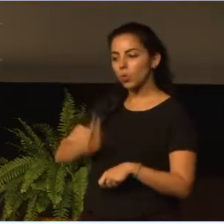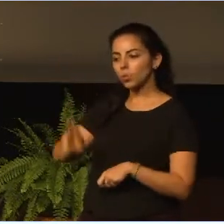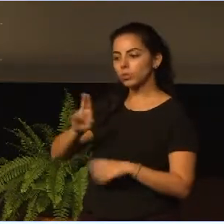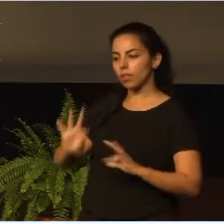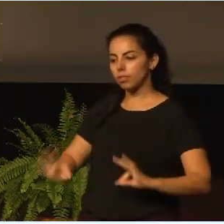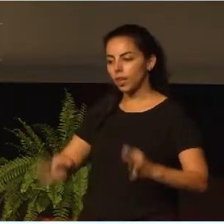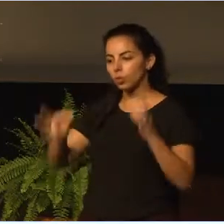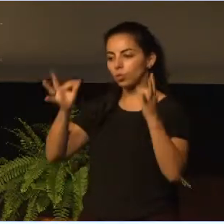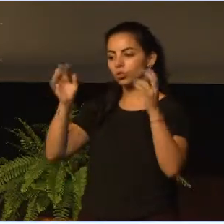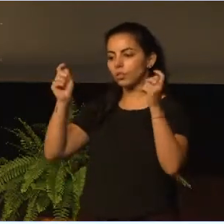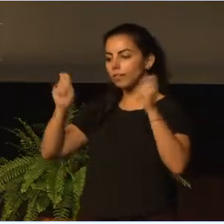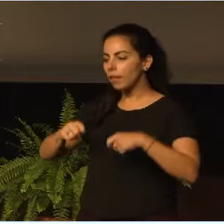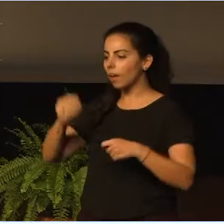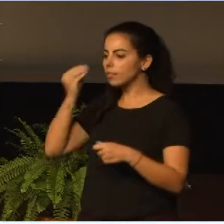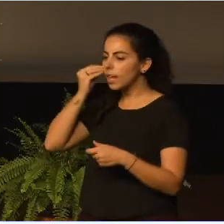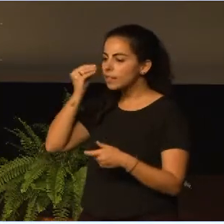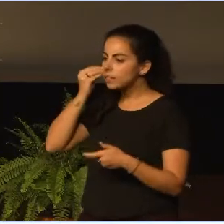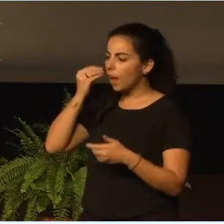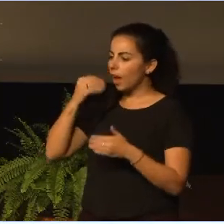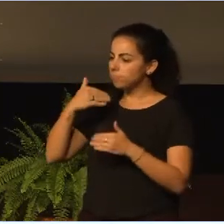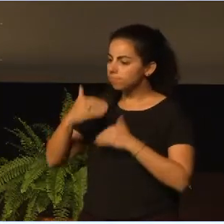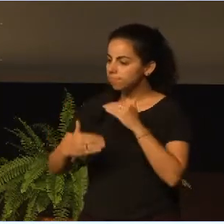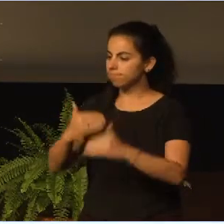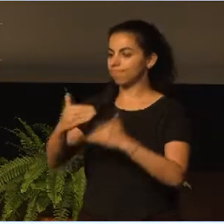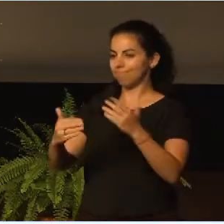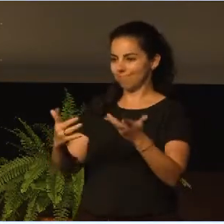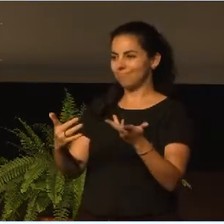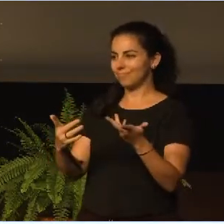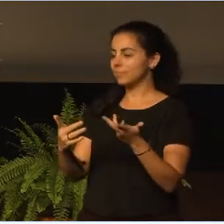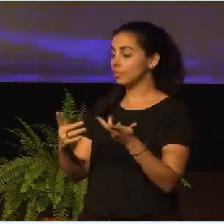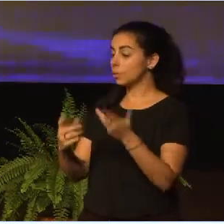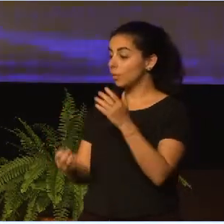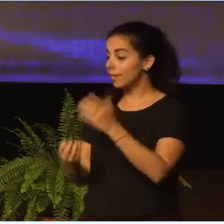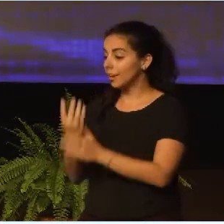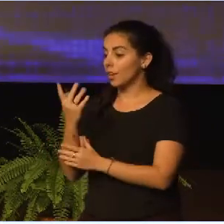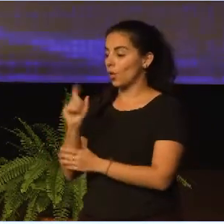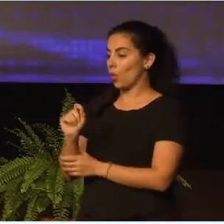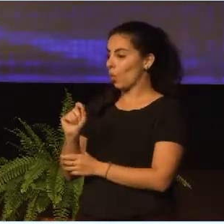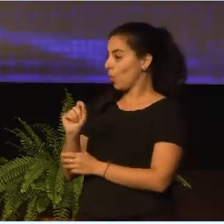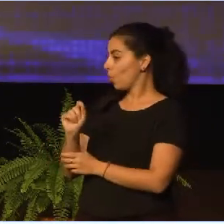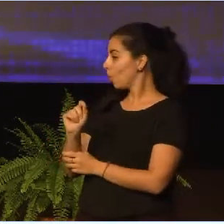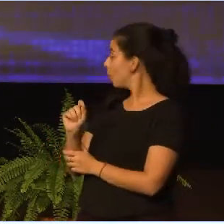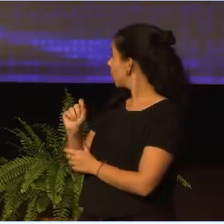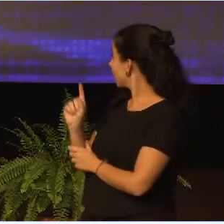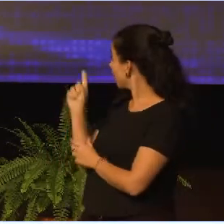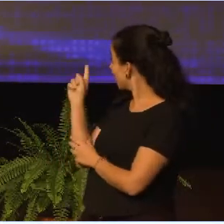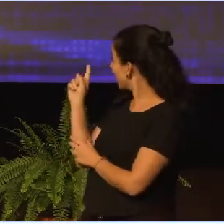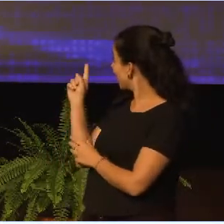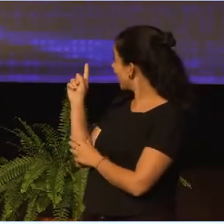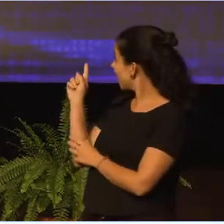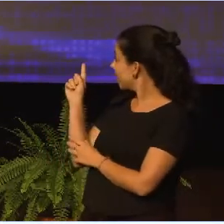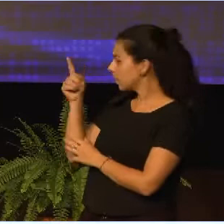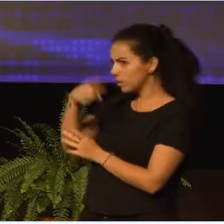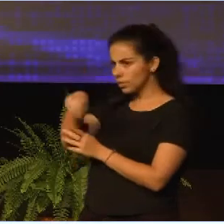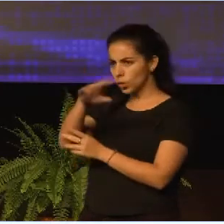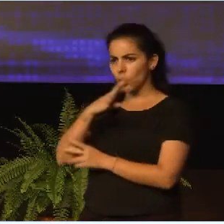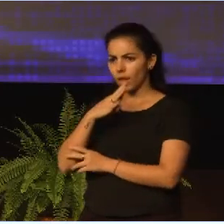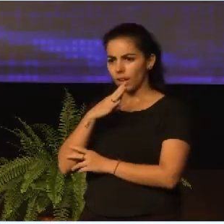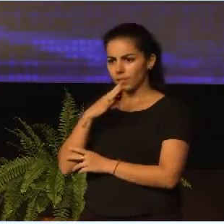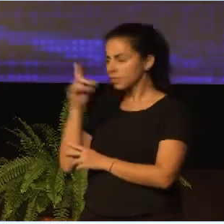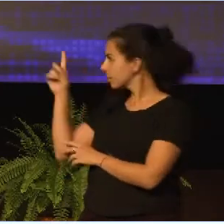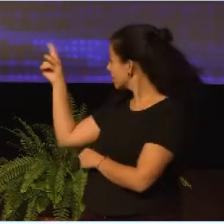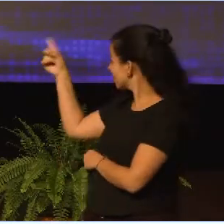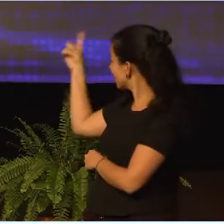a aplicação do que realmente a gente entendia. E aí surgiu a Operação Serenata de Amor. Quem conhece? Quem ouviu falar?